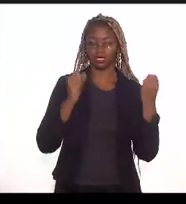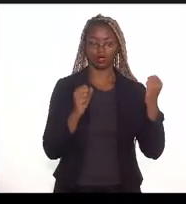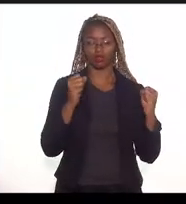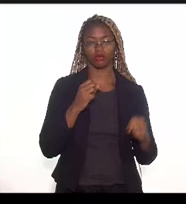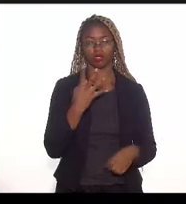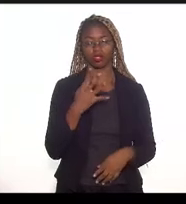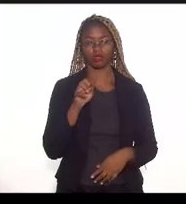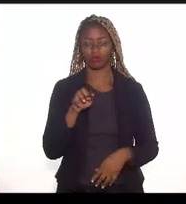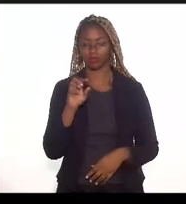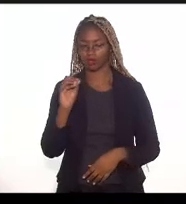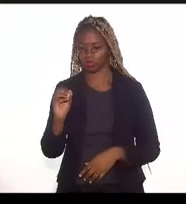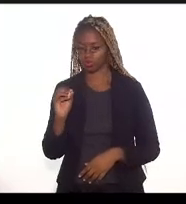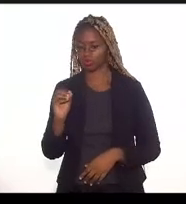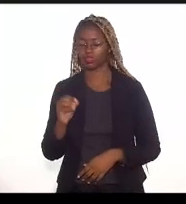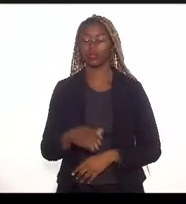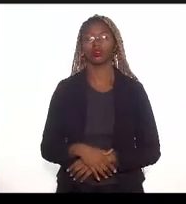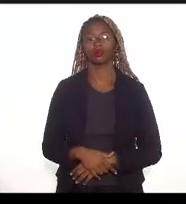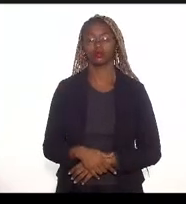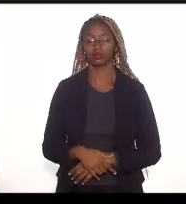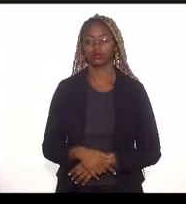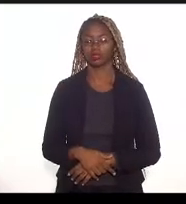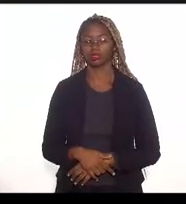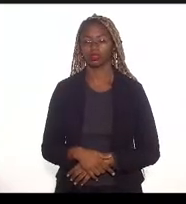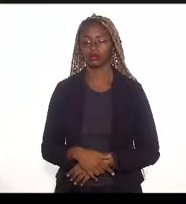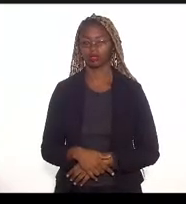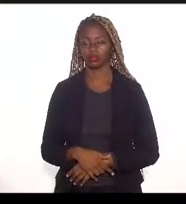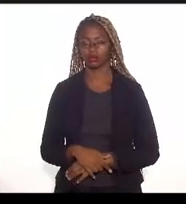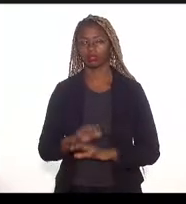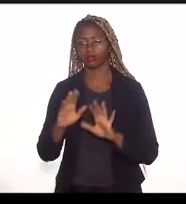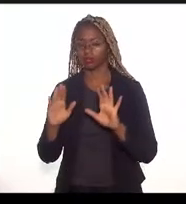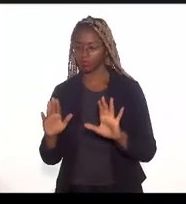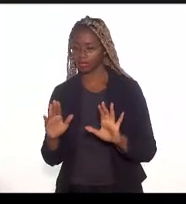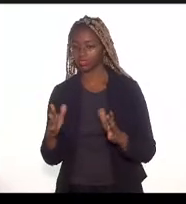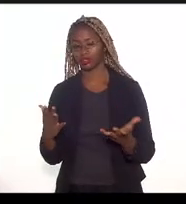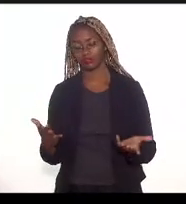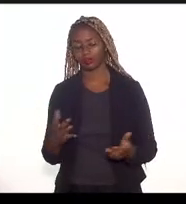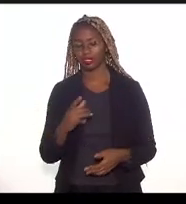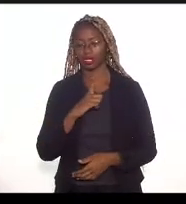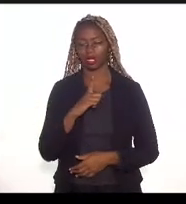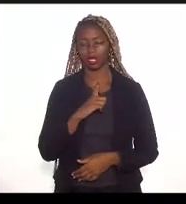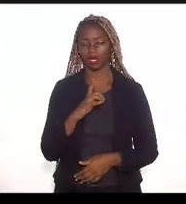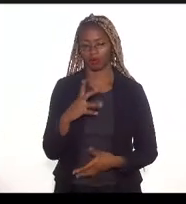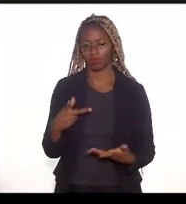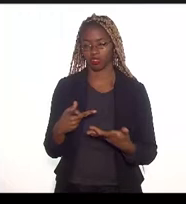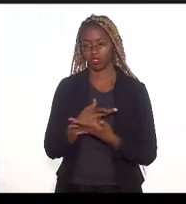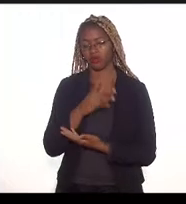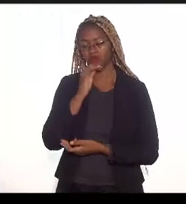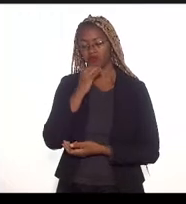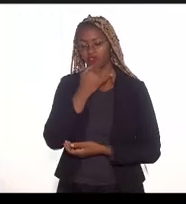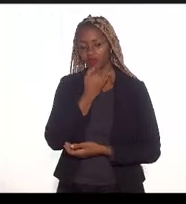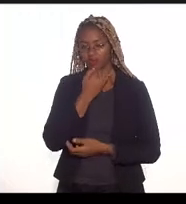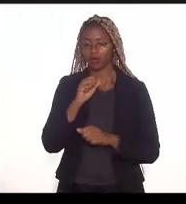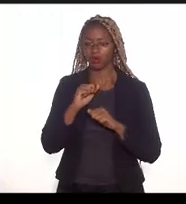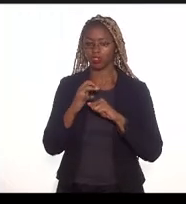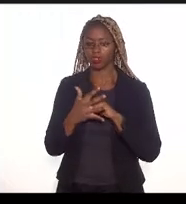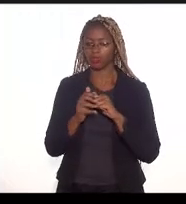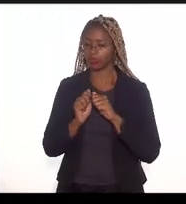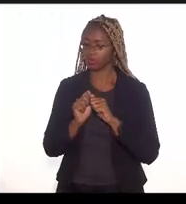4.0, em especial data center. Com o advento, né, infelizmente, da pandemia, nós tivemos um